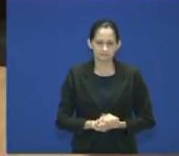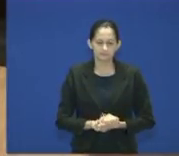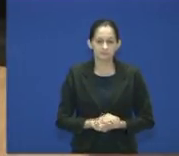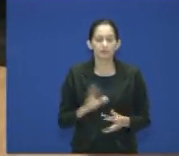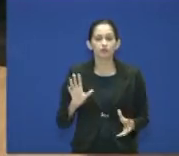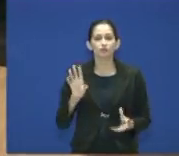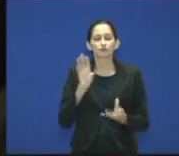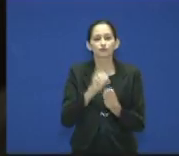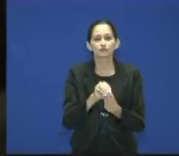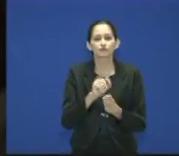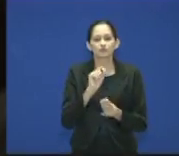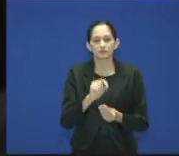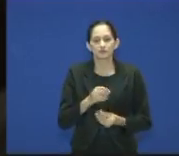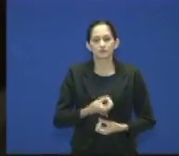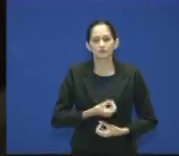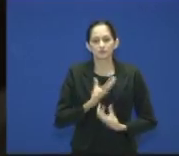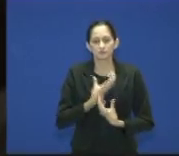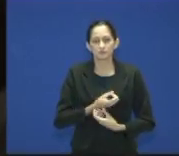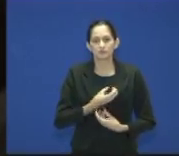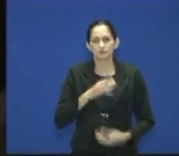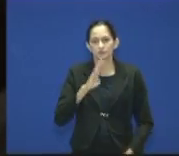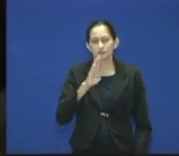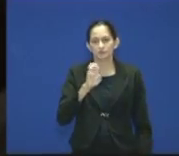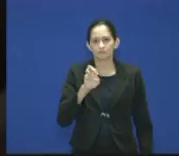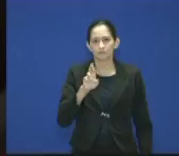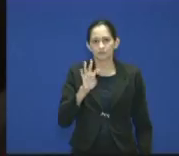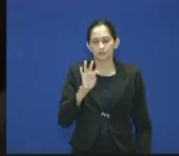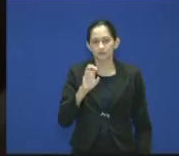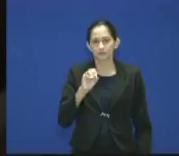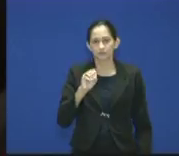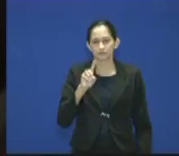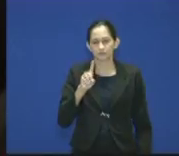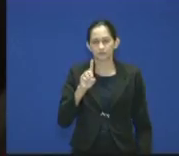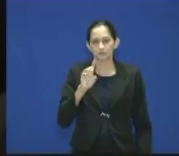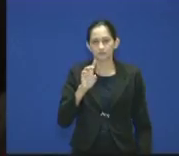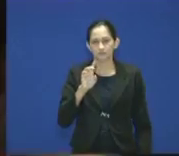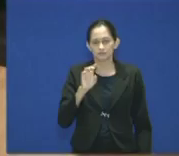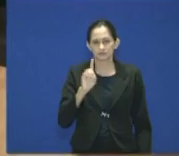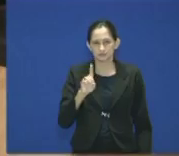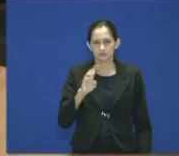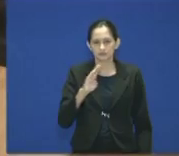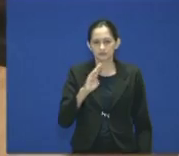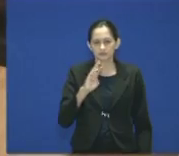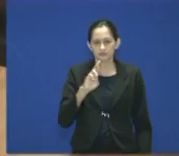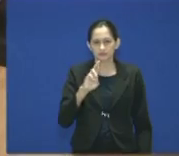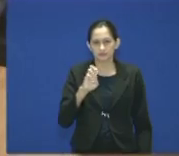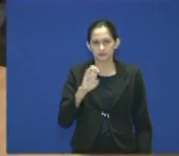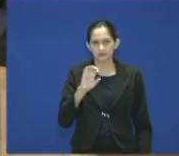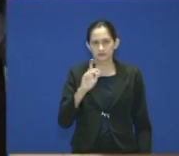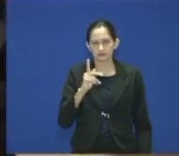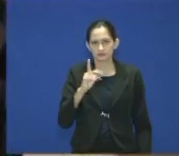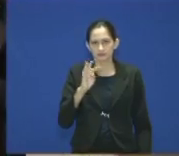Concluo com um poema de Bertolt Brecht, chamado Nada é Impossível de Mudar, que diz bem assim: